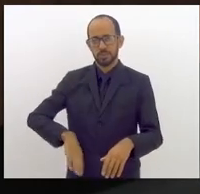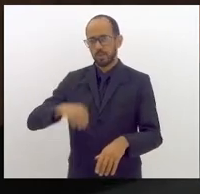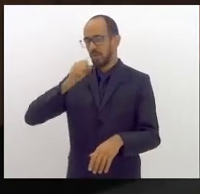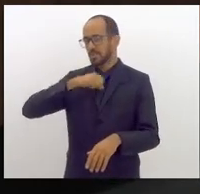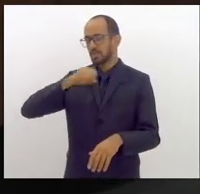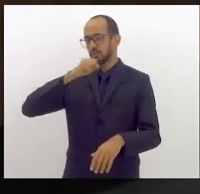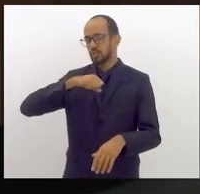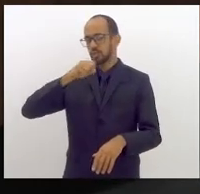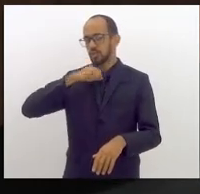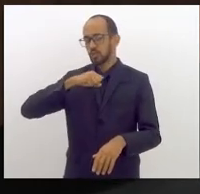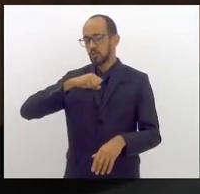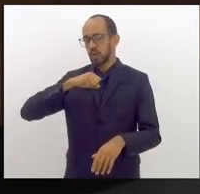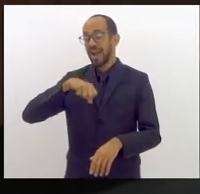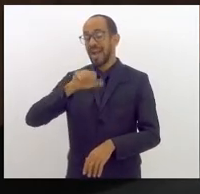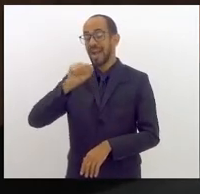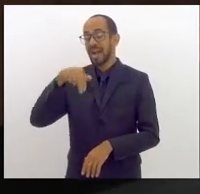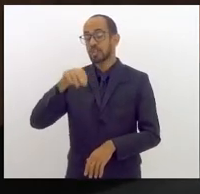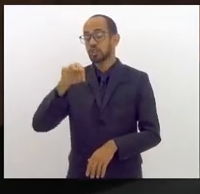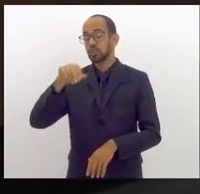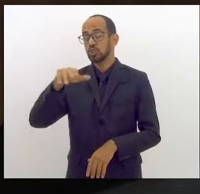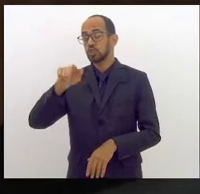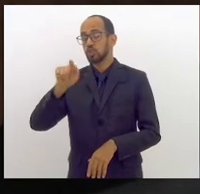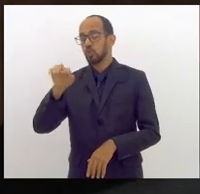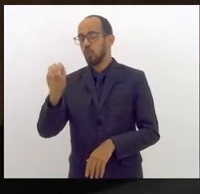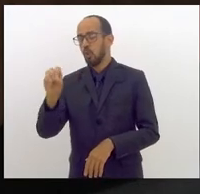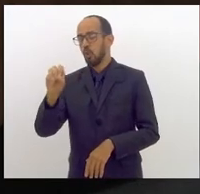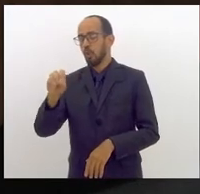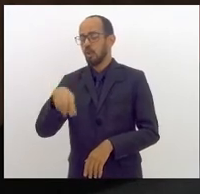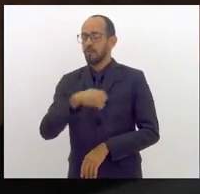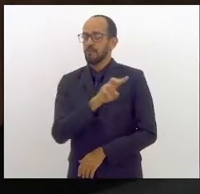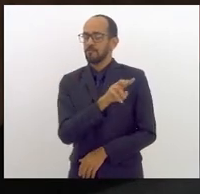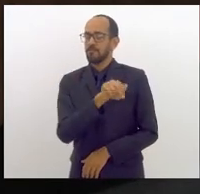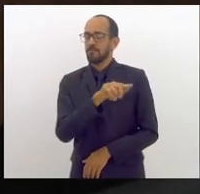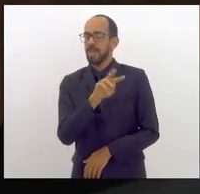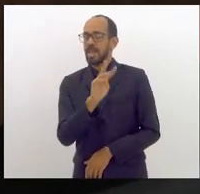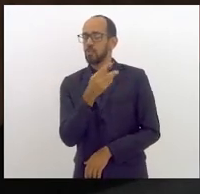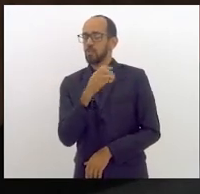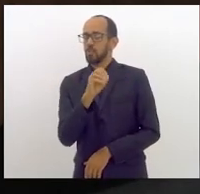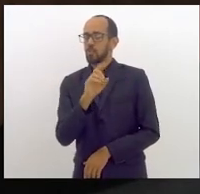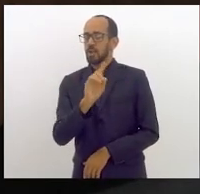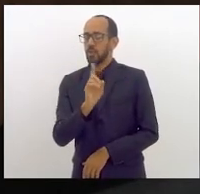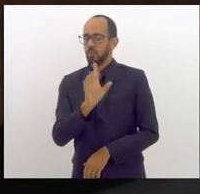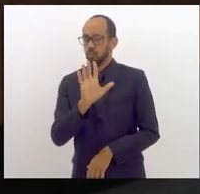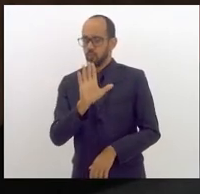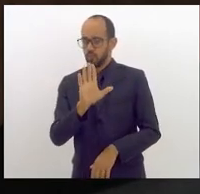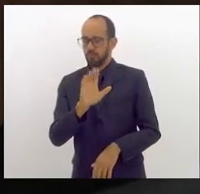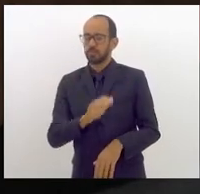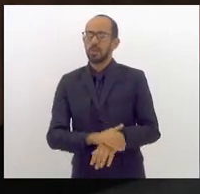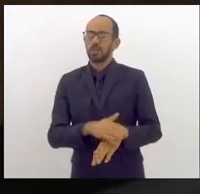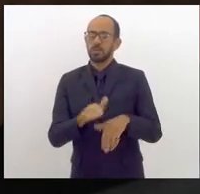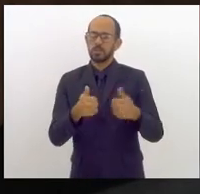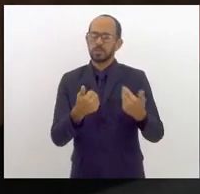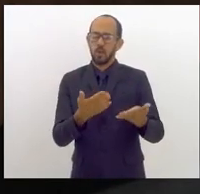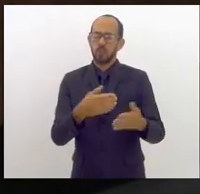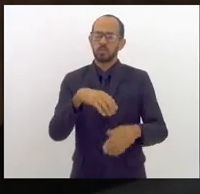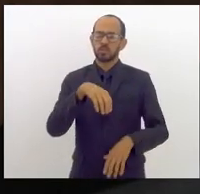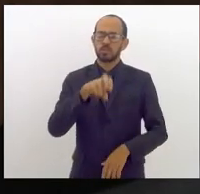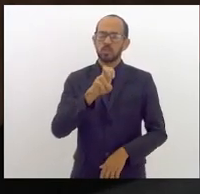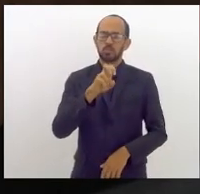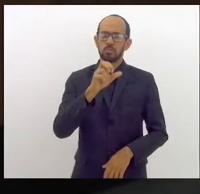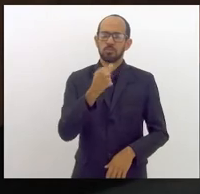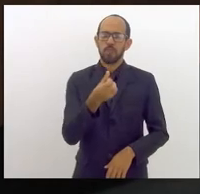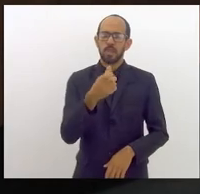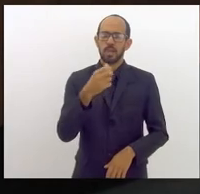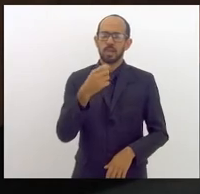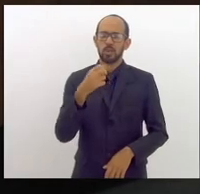velho antigo projeto de lei 5961 de 22 da